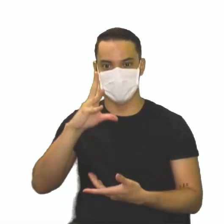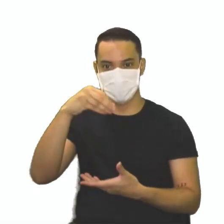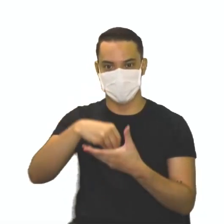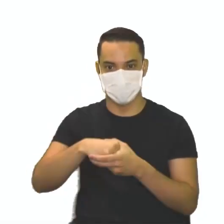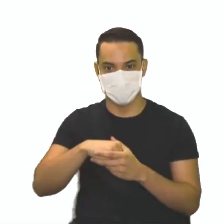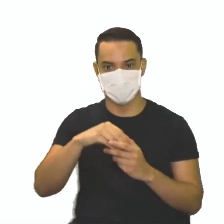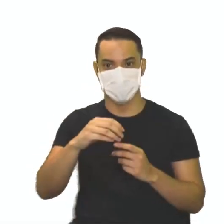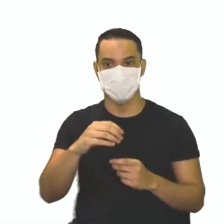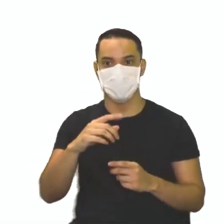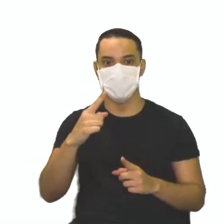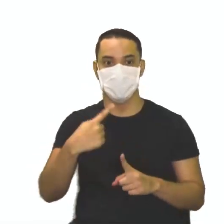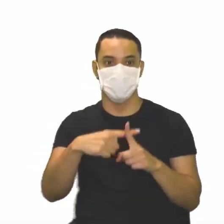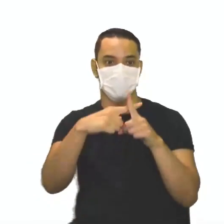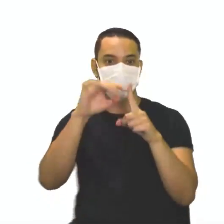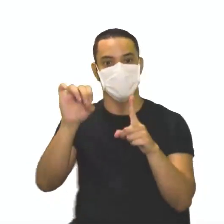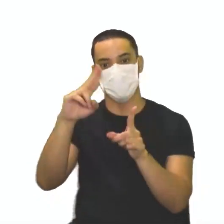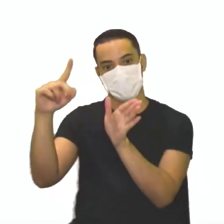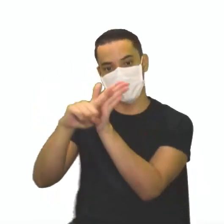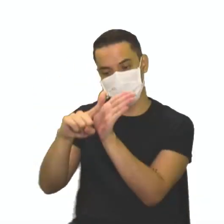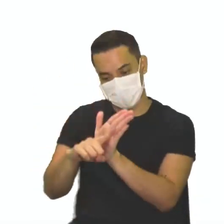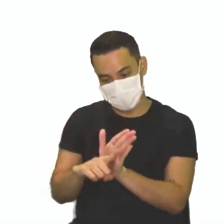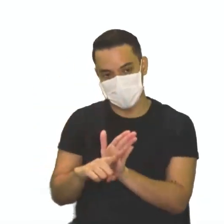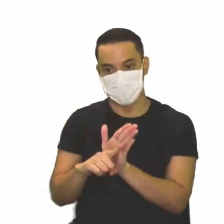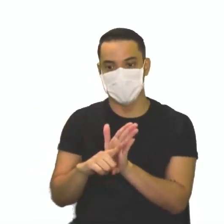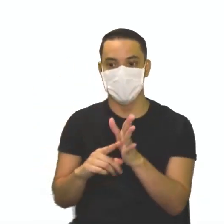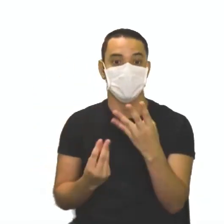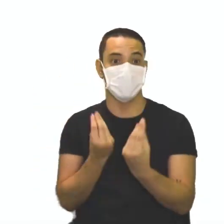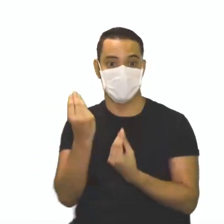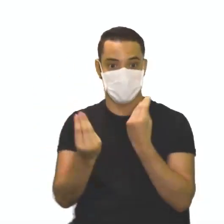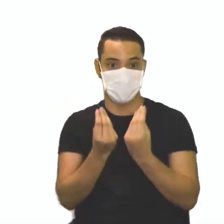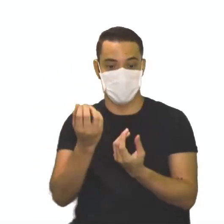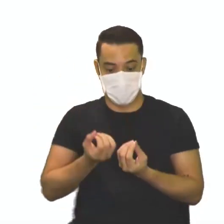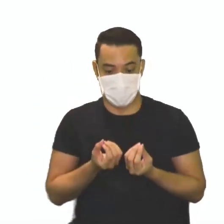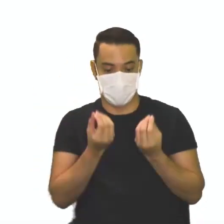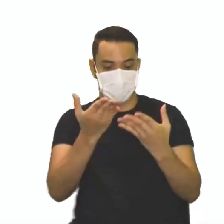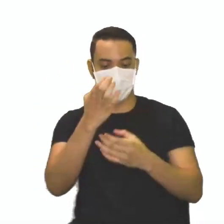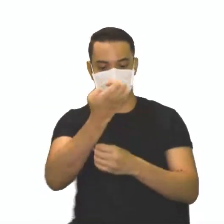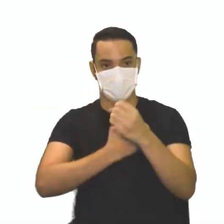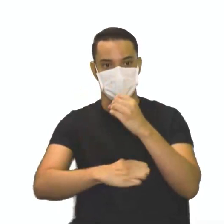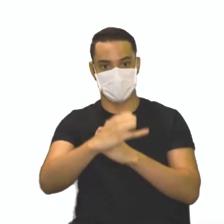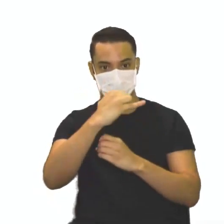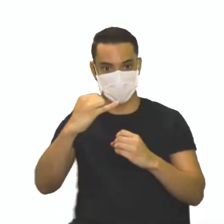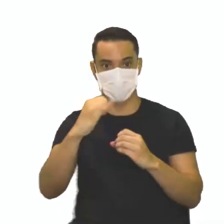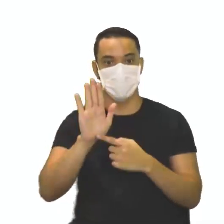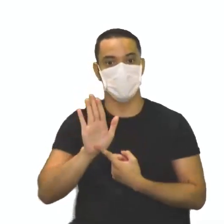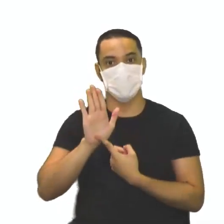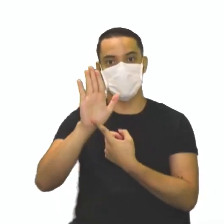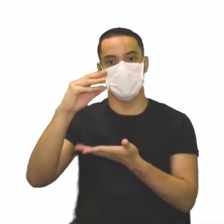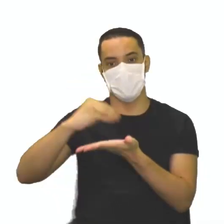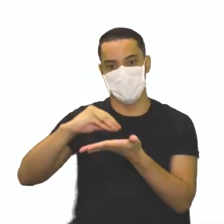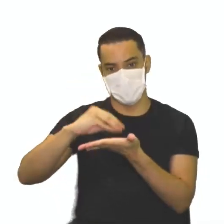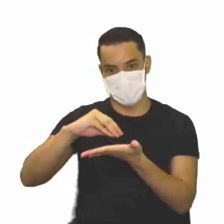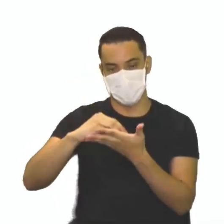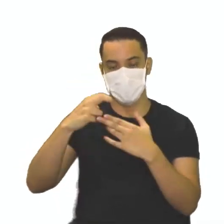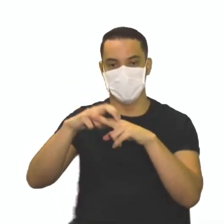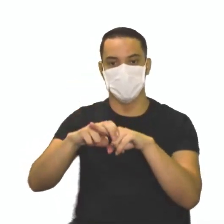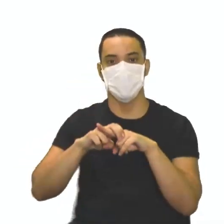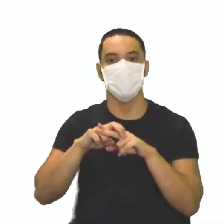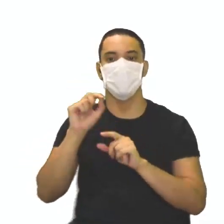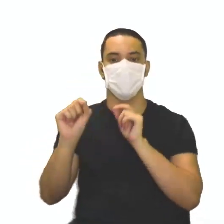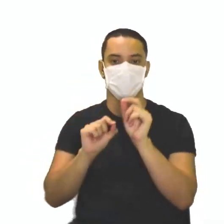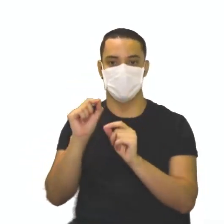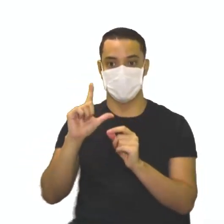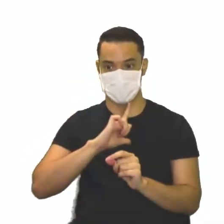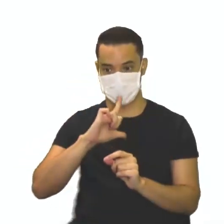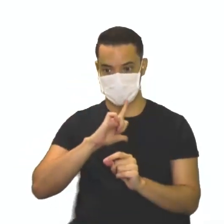positiva ou negativa? Como ele cedeu elétrons, ele apresenta falta de elétrons, portanto, possui